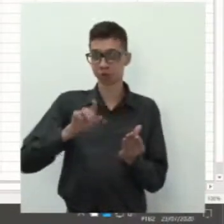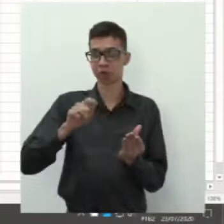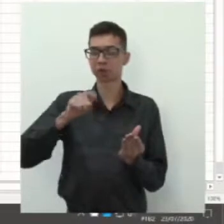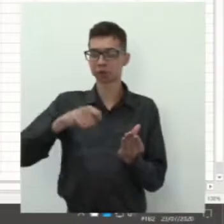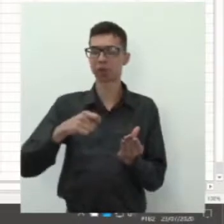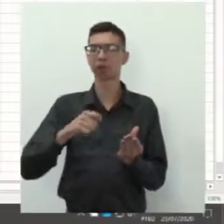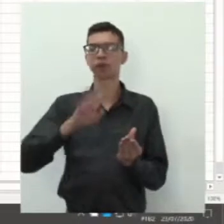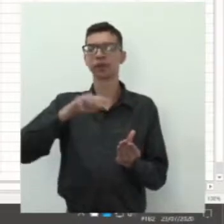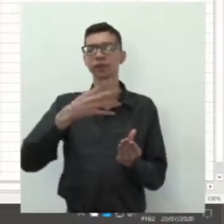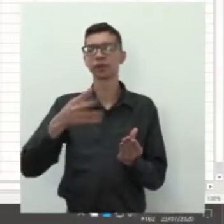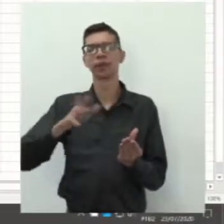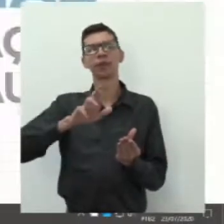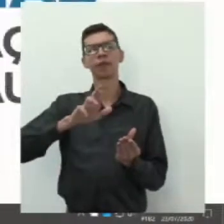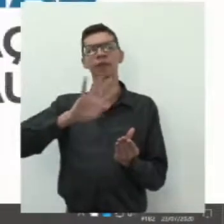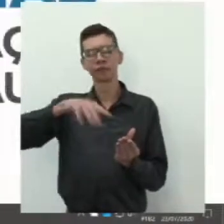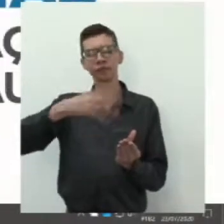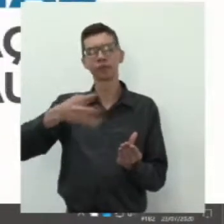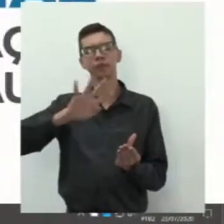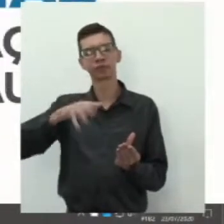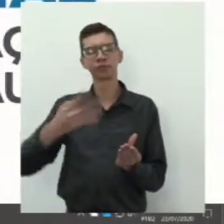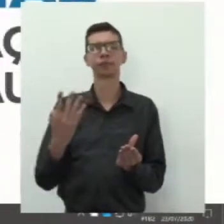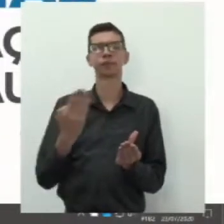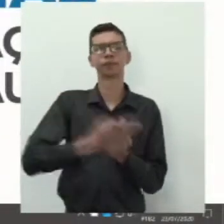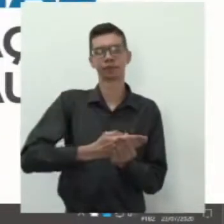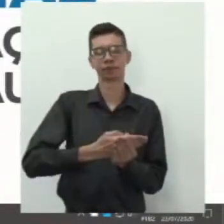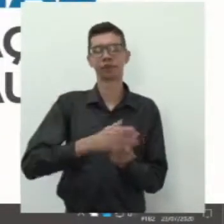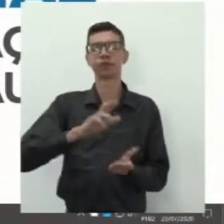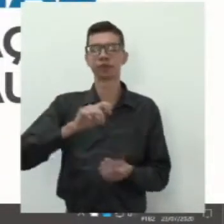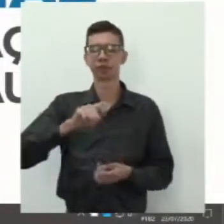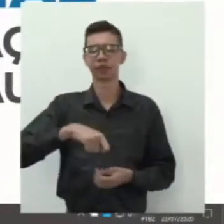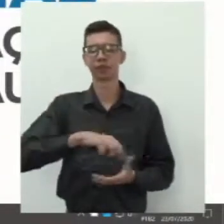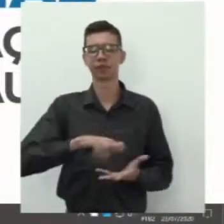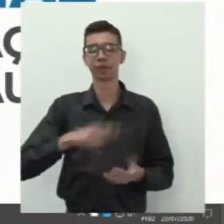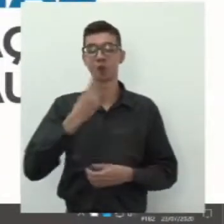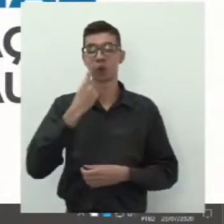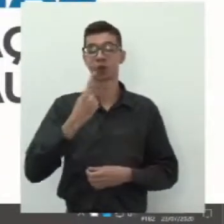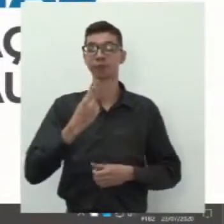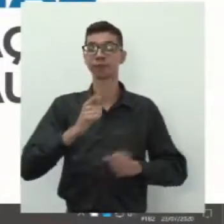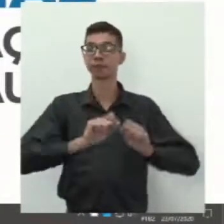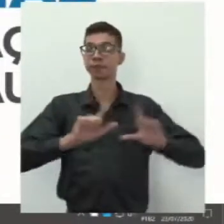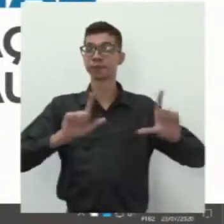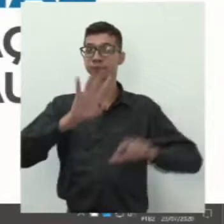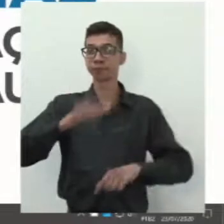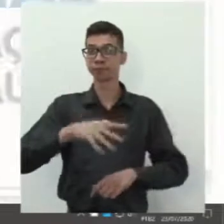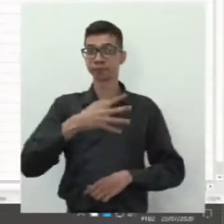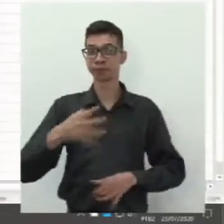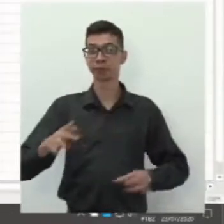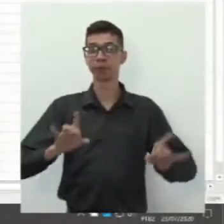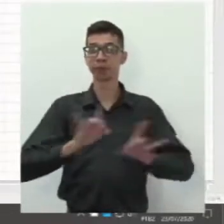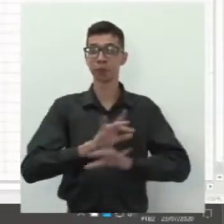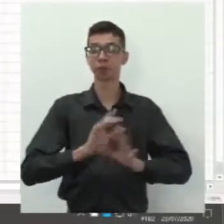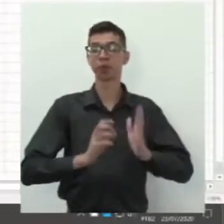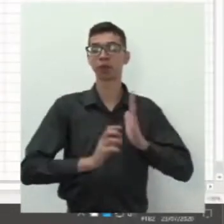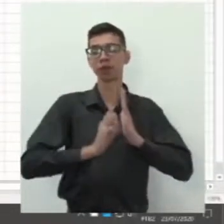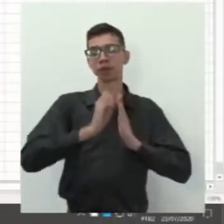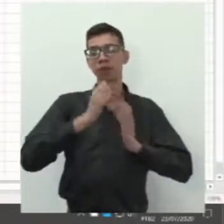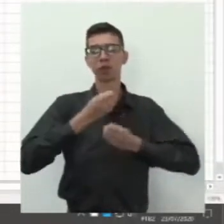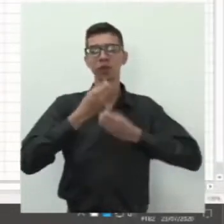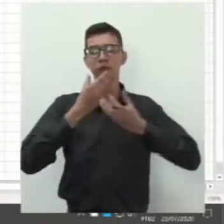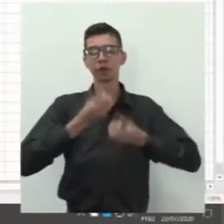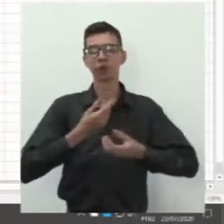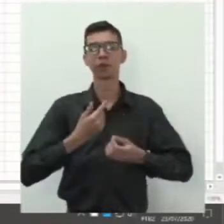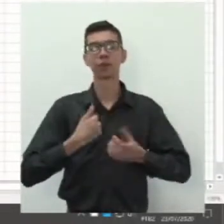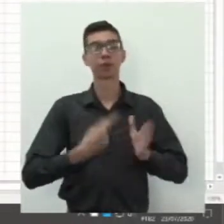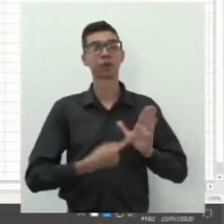vou abrir uma planilha aqui que eu já tenho ela pronta, que eu trouxe para a gente, com alguns dados para a gente já ganhar tempo